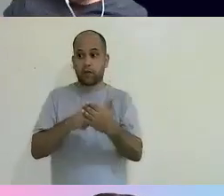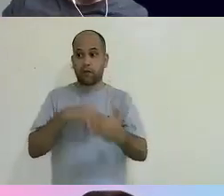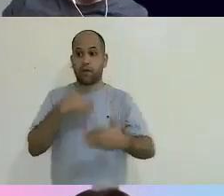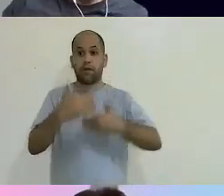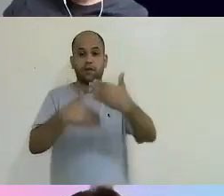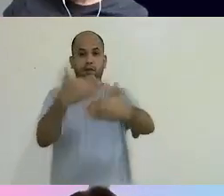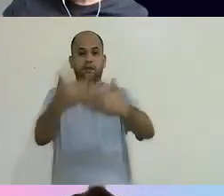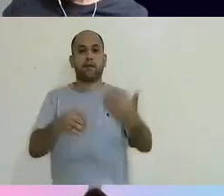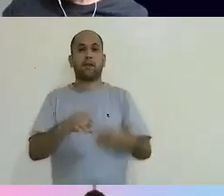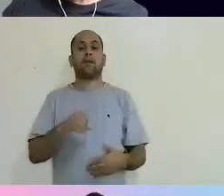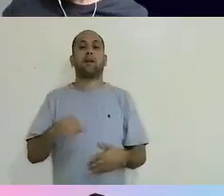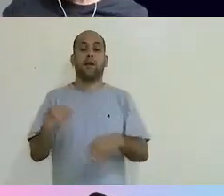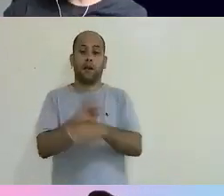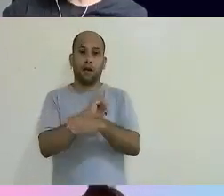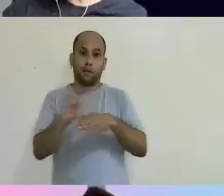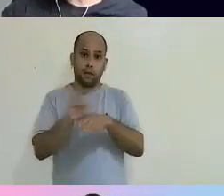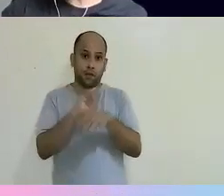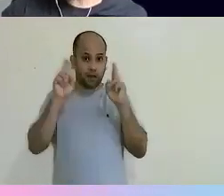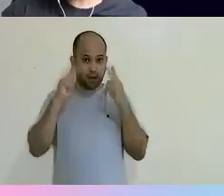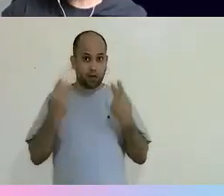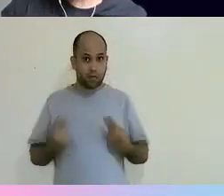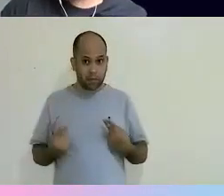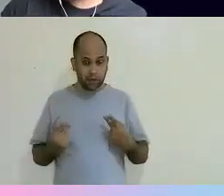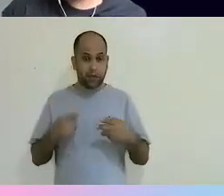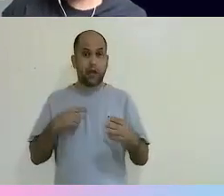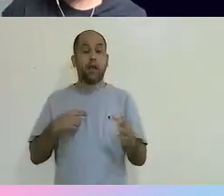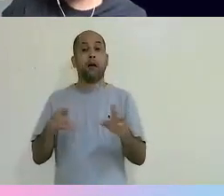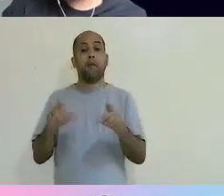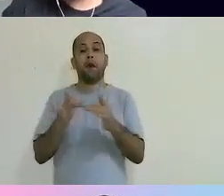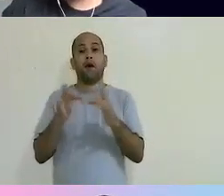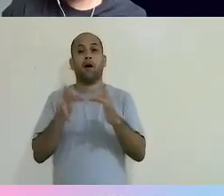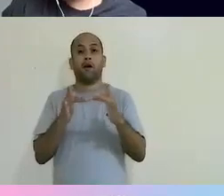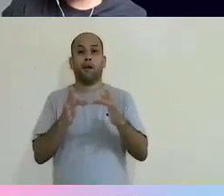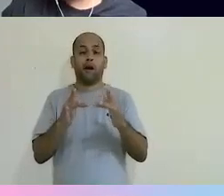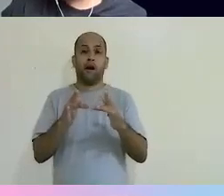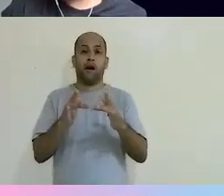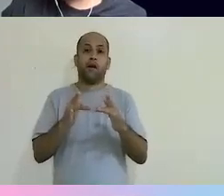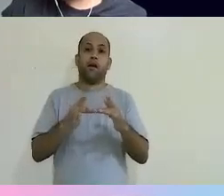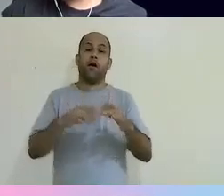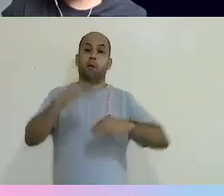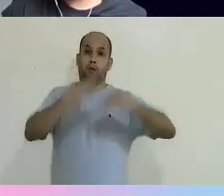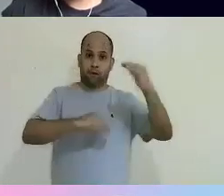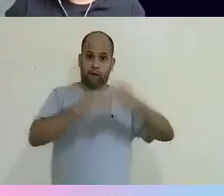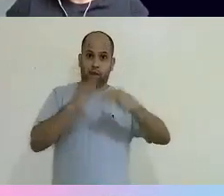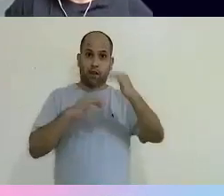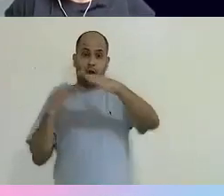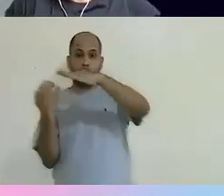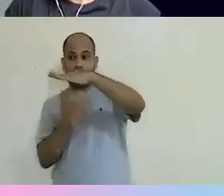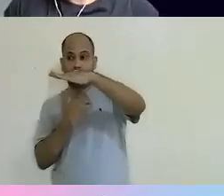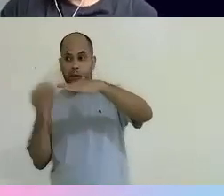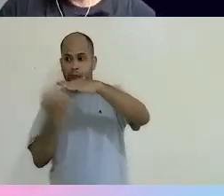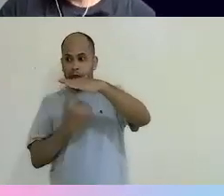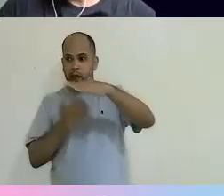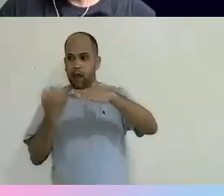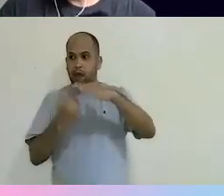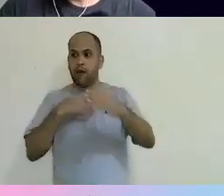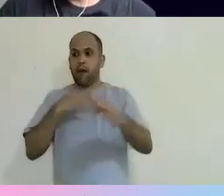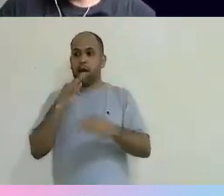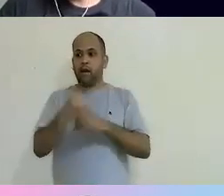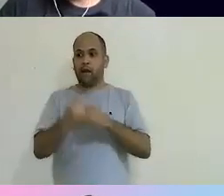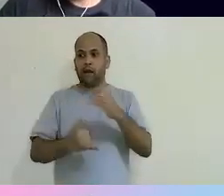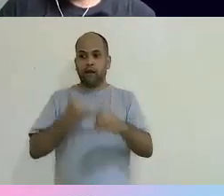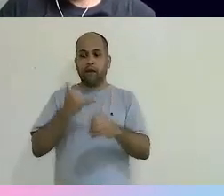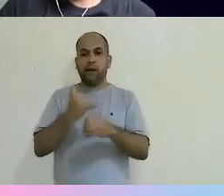skills e também aproximar as empresas. Então, empresas que nem a IBM está aqui com a gente tem a Ambev, a gente tem Bradesco, a gente tem